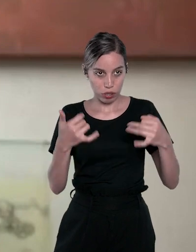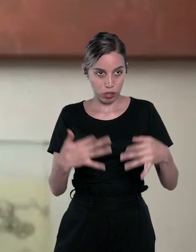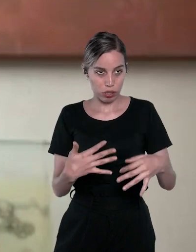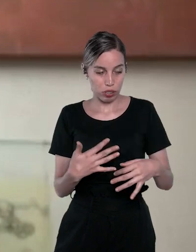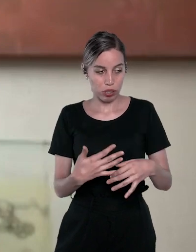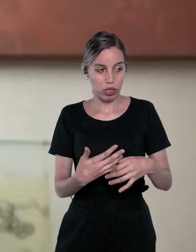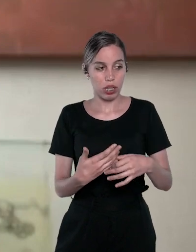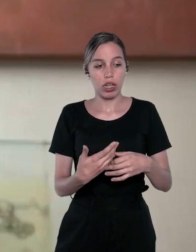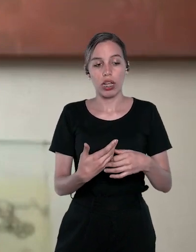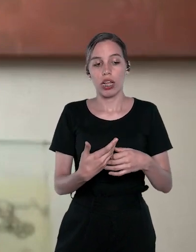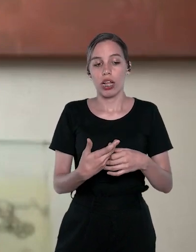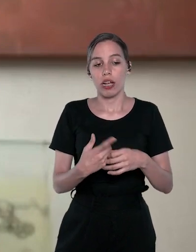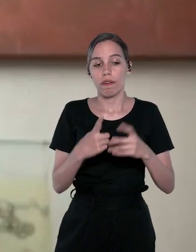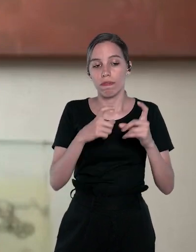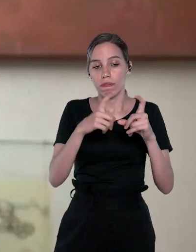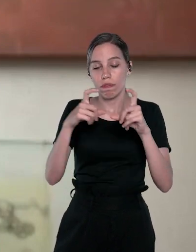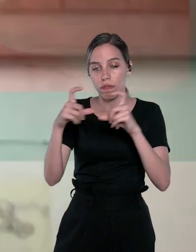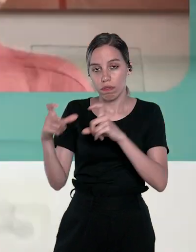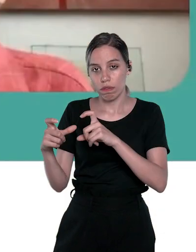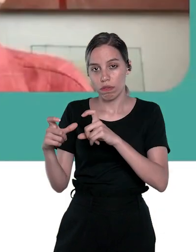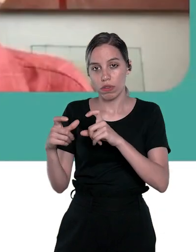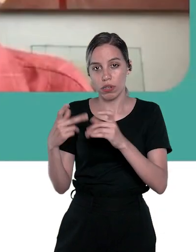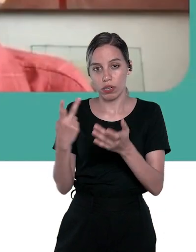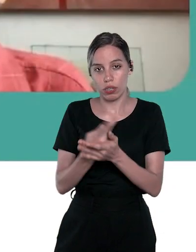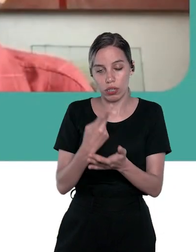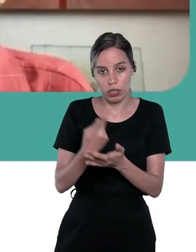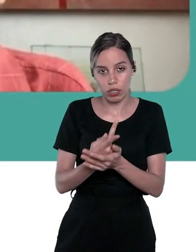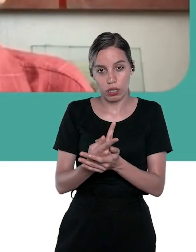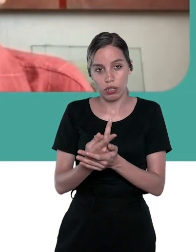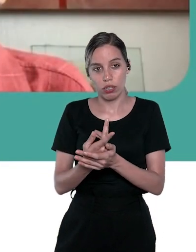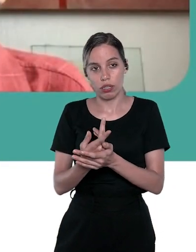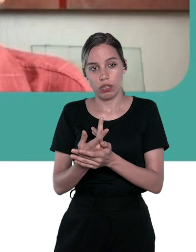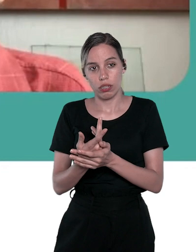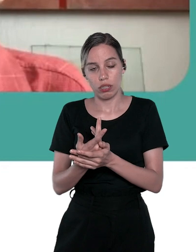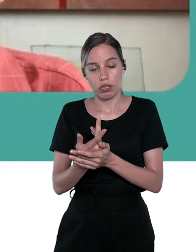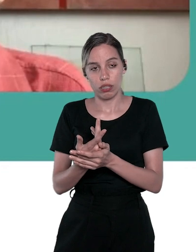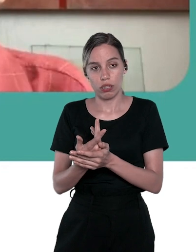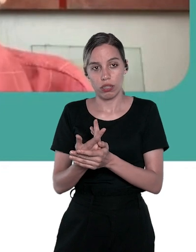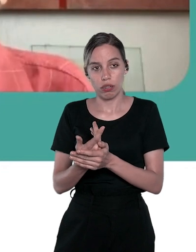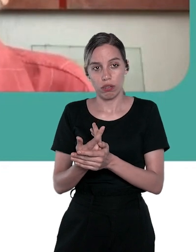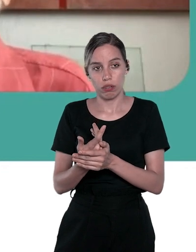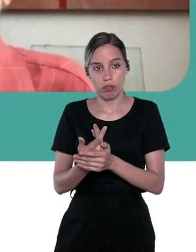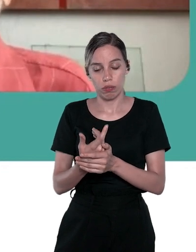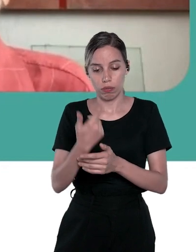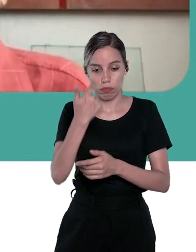Retratos Erráticos, Imagem, Perfil e Personagem na Imprensa. Na imprensa.